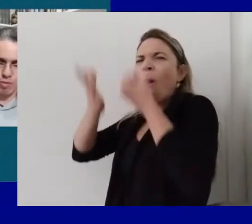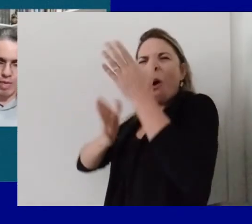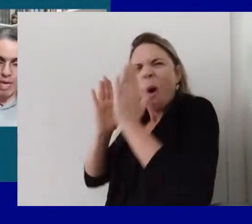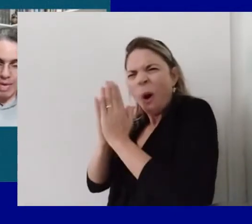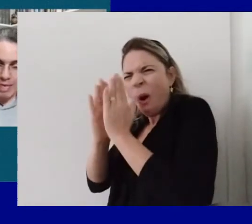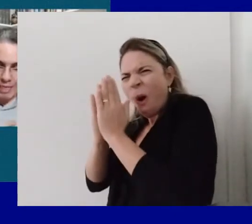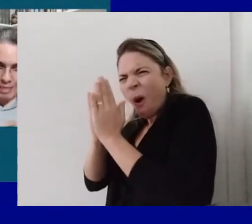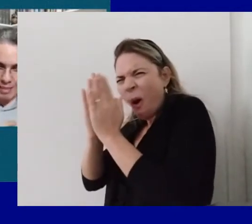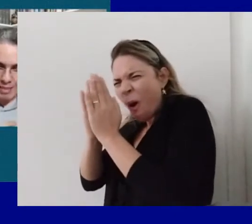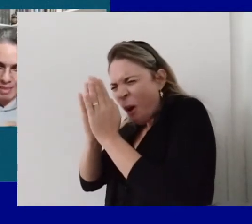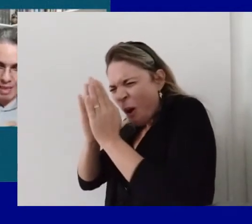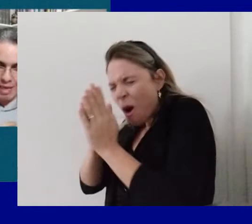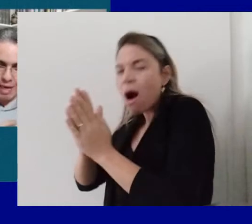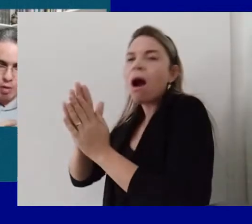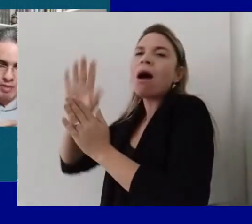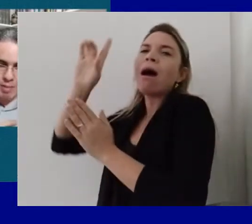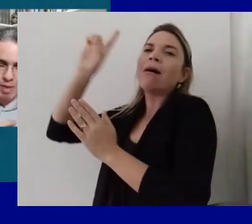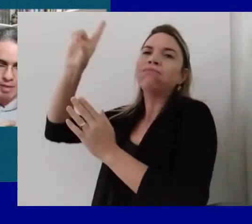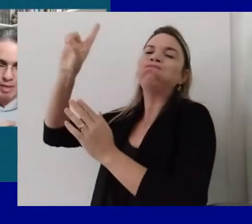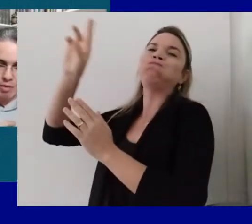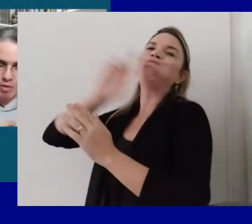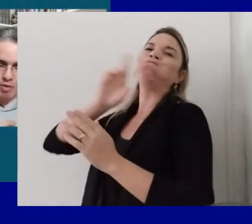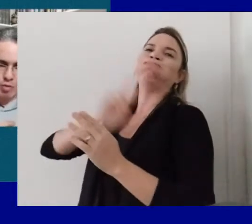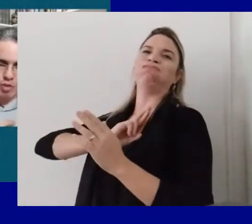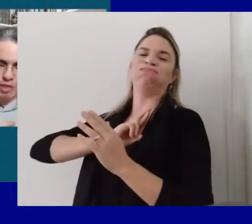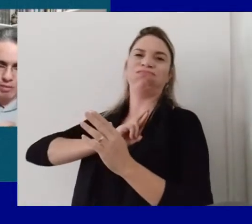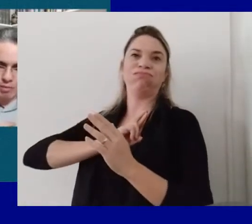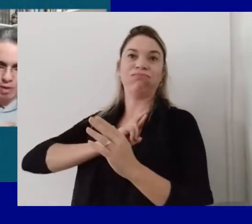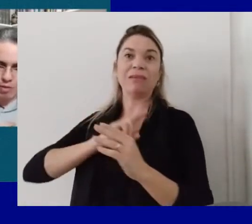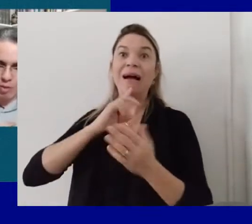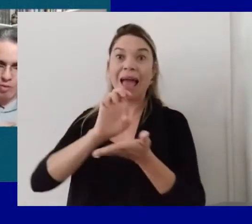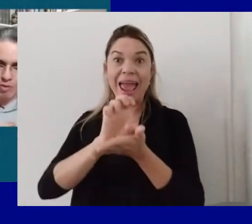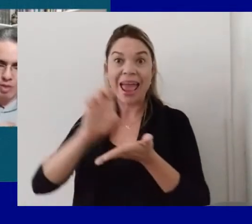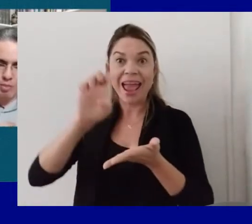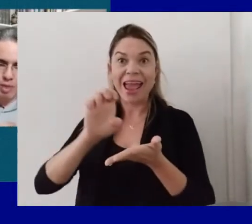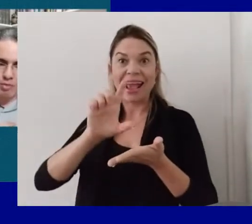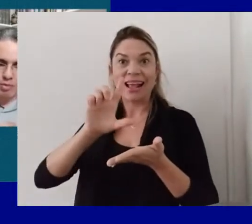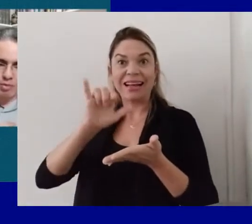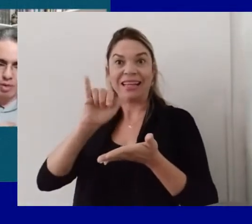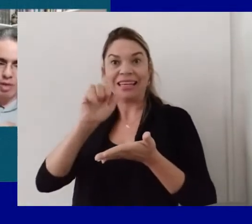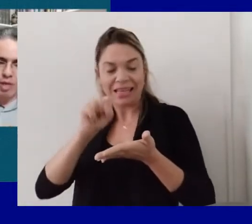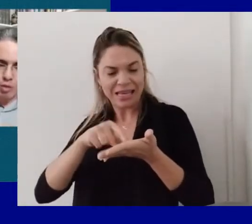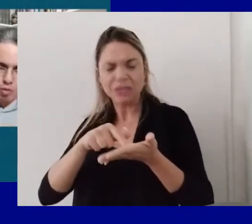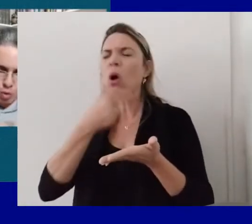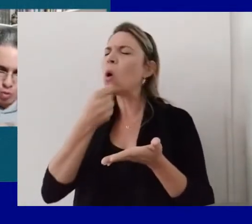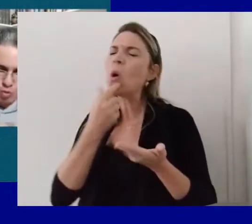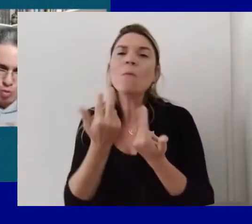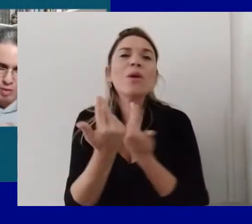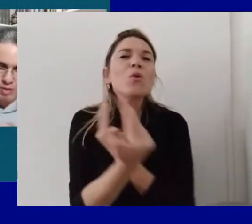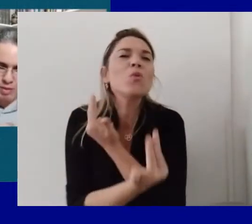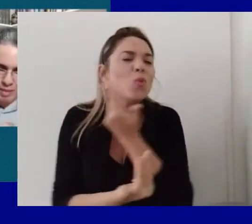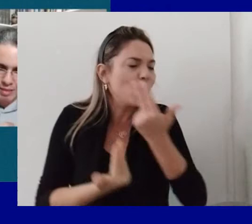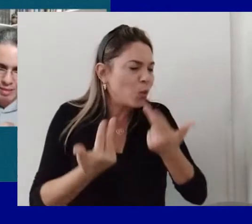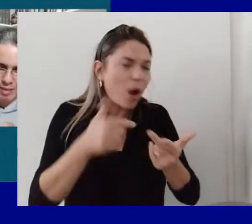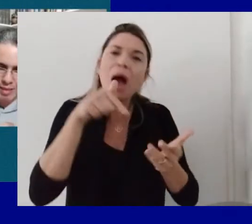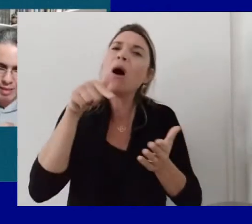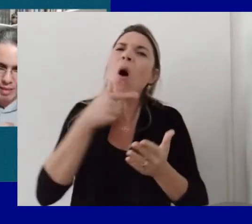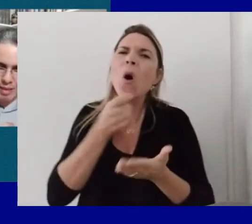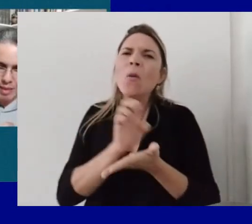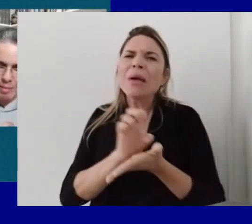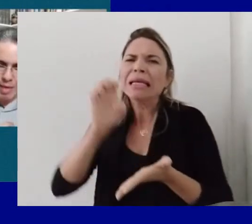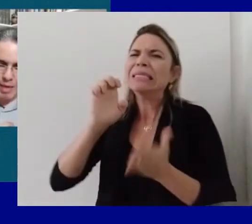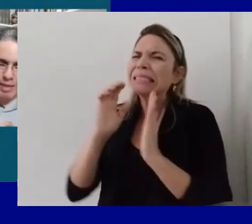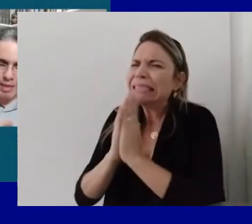justo. Elias era homem semelhante a nós, sujeito aos mesmos sentimentos, e orou com